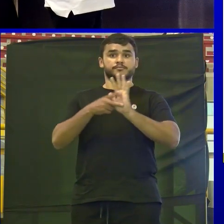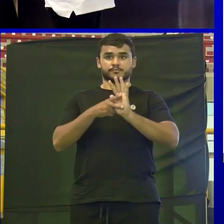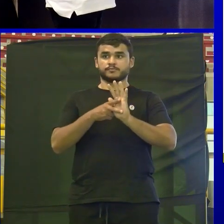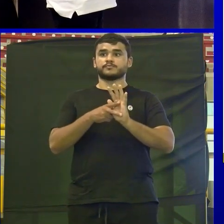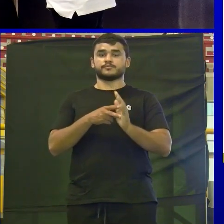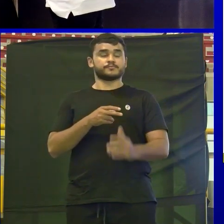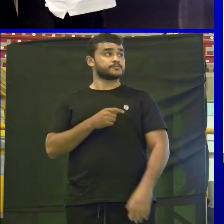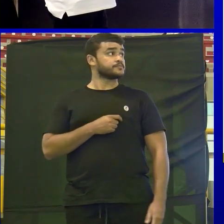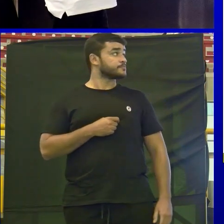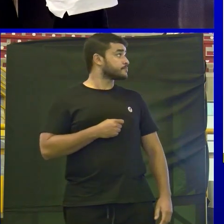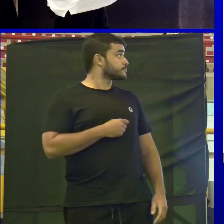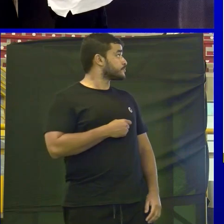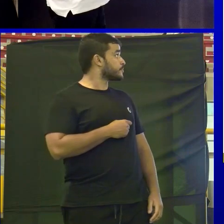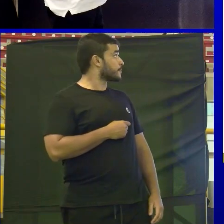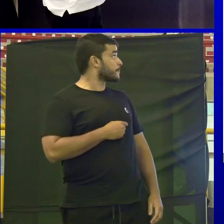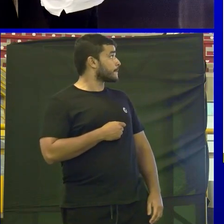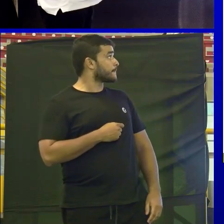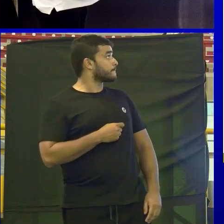relação.